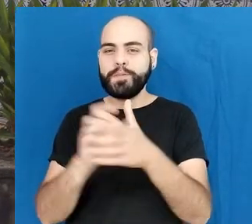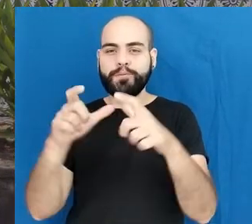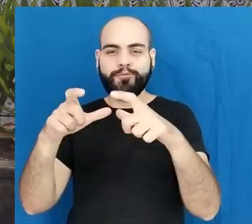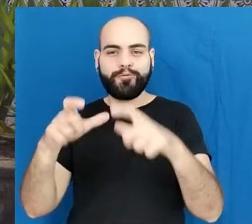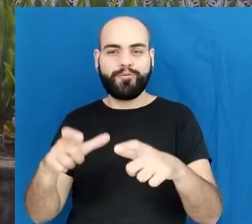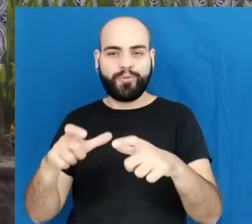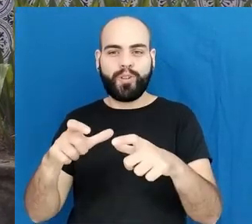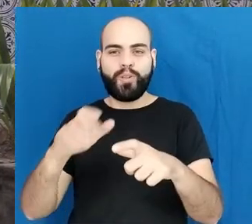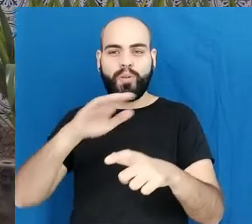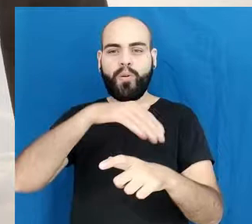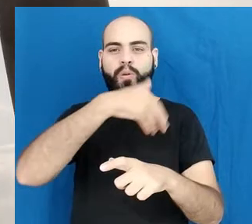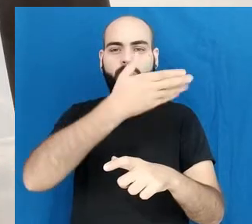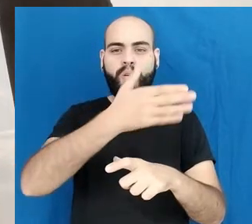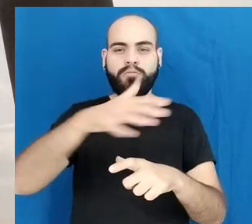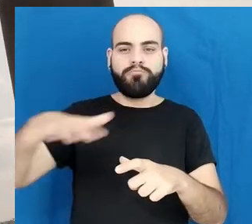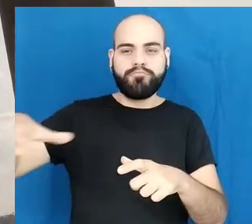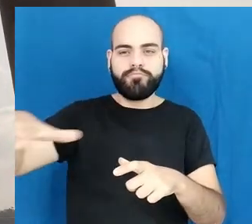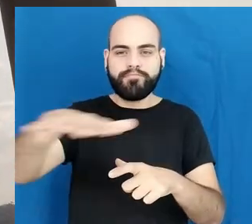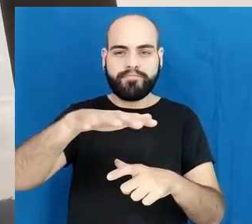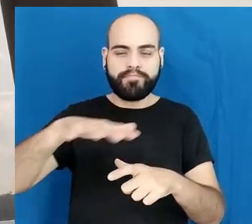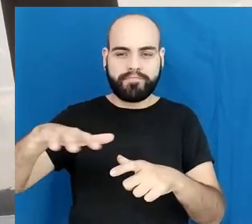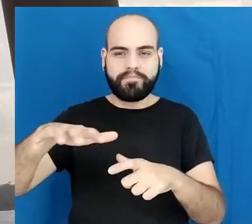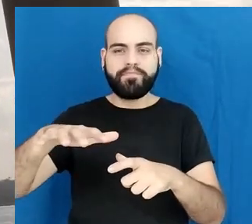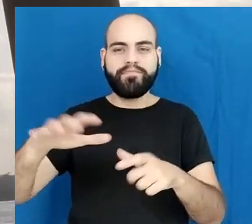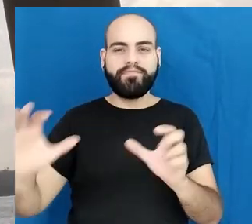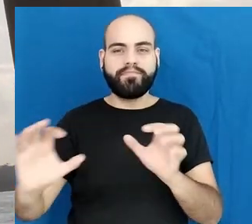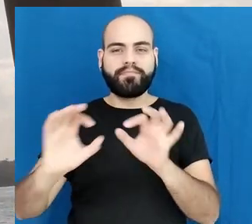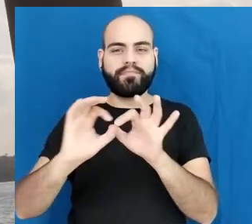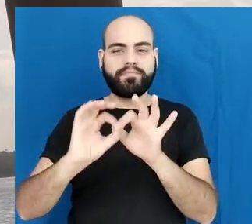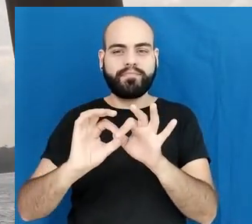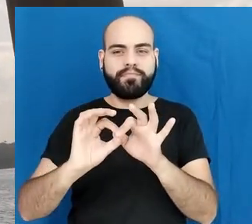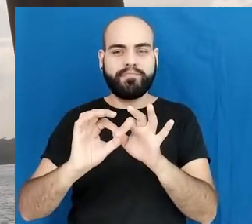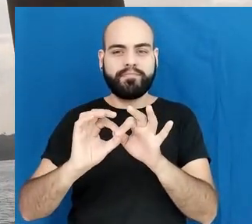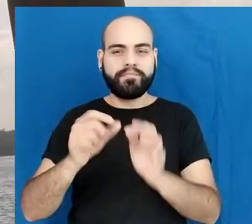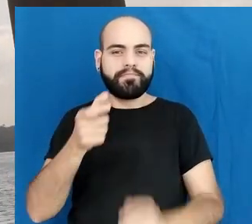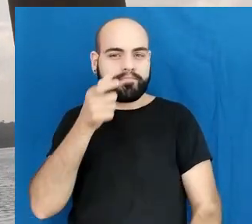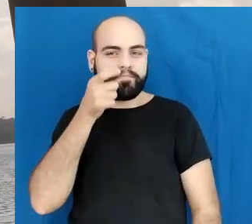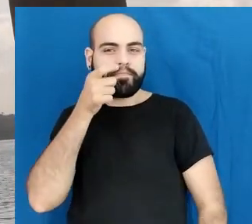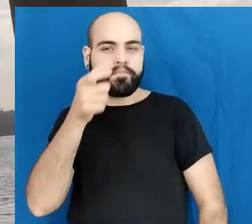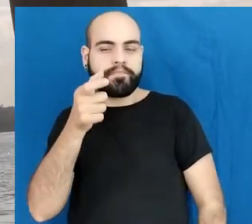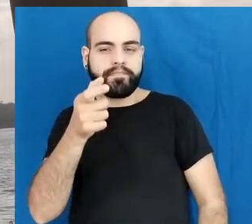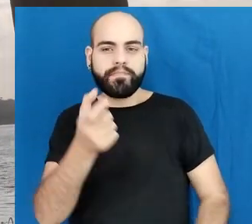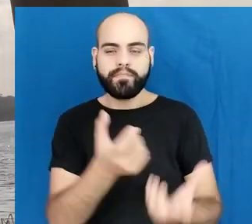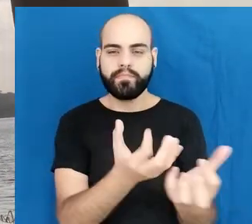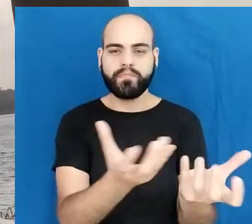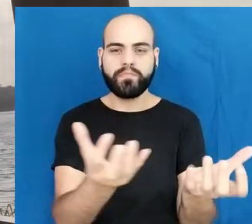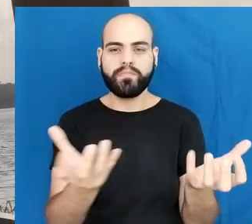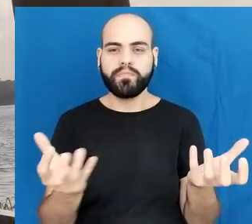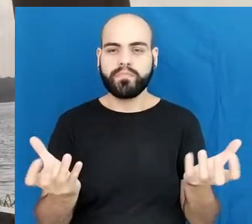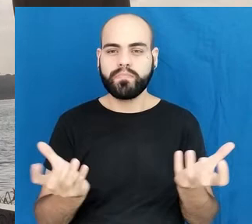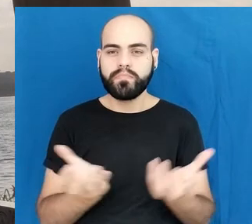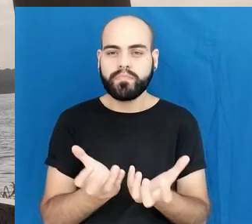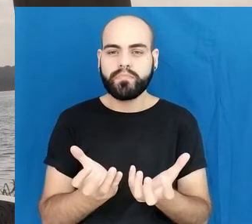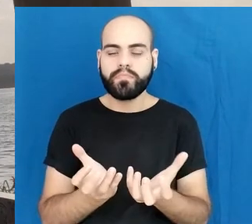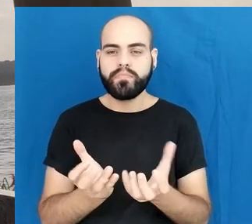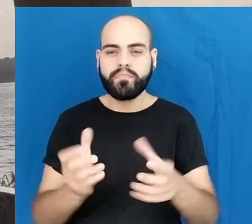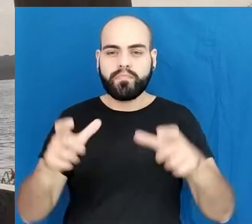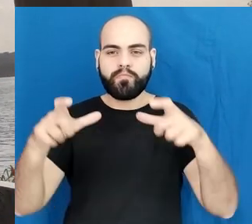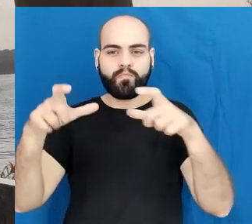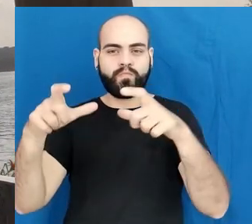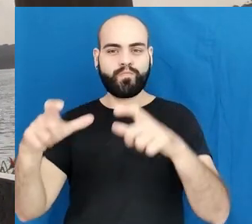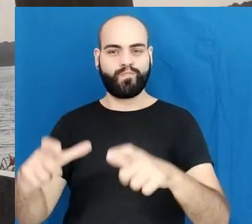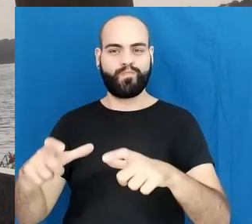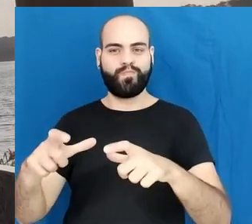espaço externo. Enquanto os outros edifícios a gente consegue perceber um jardim e o prédio,